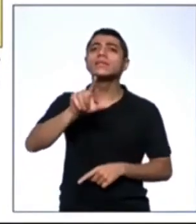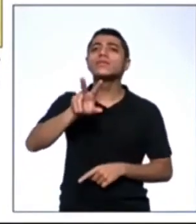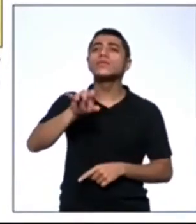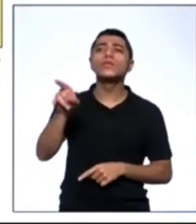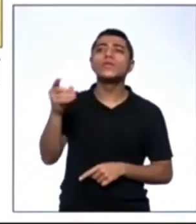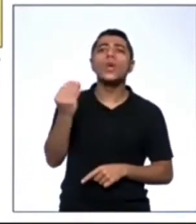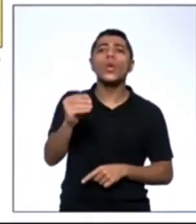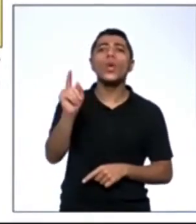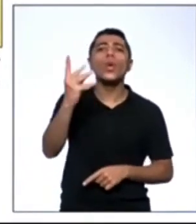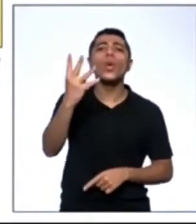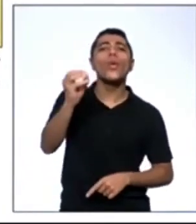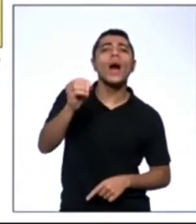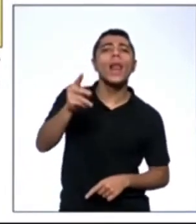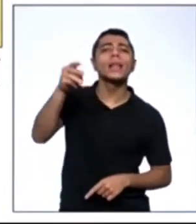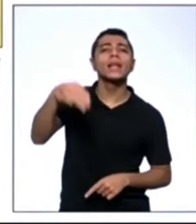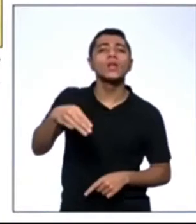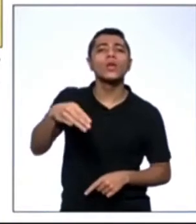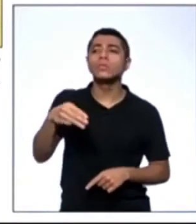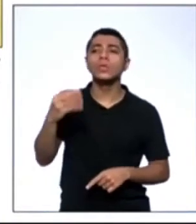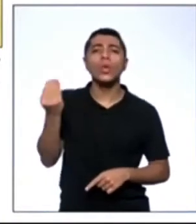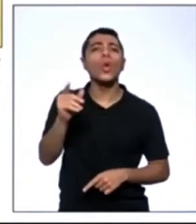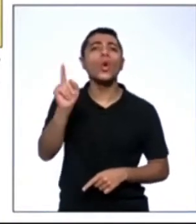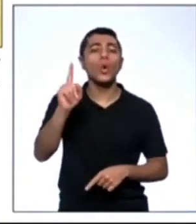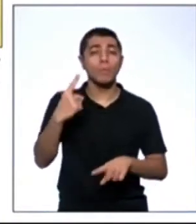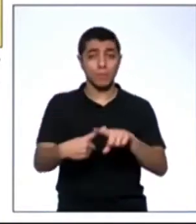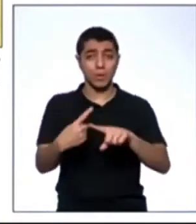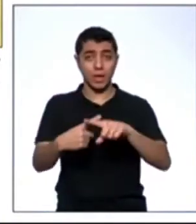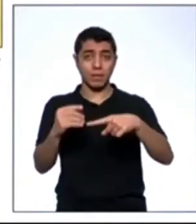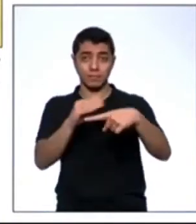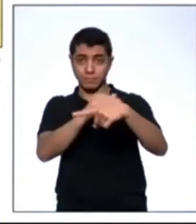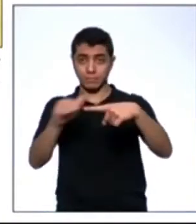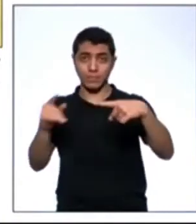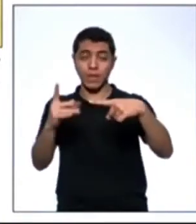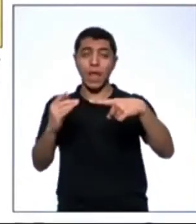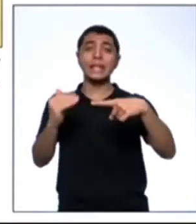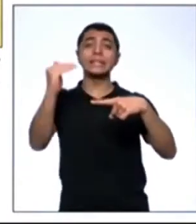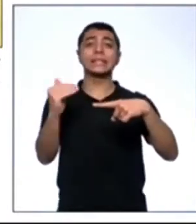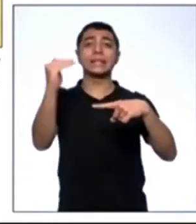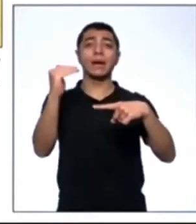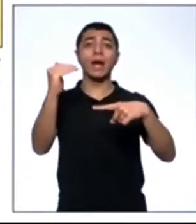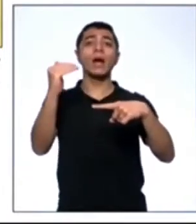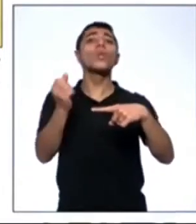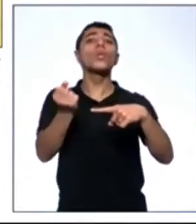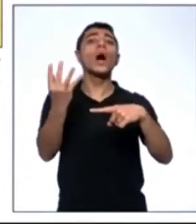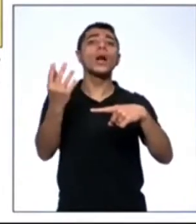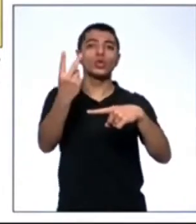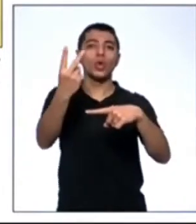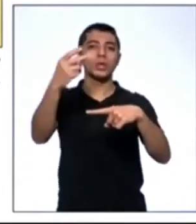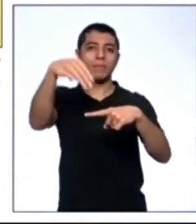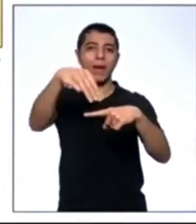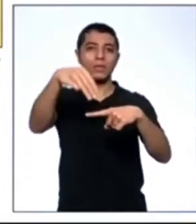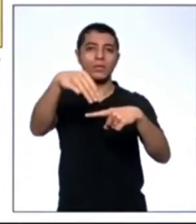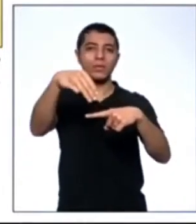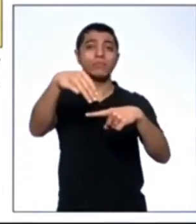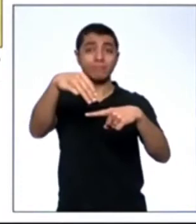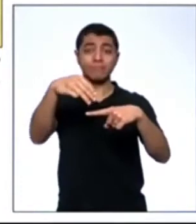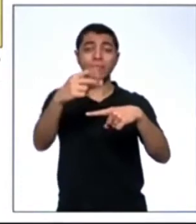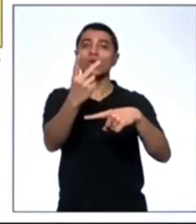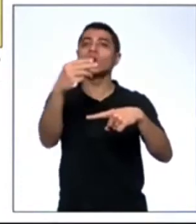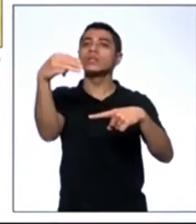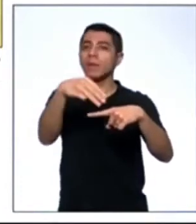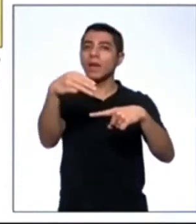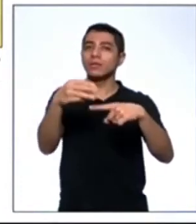km por hora? Porque em cima, no numerador, você tem 2 metros de percurso. Você tem que colocar a velocidade em metros por segundo para